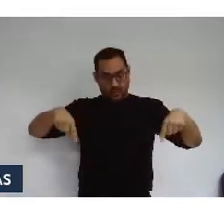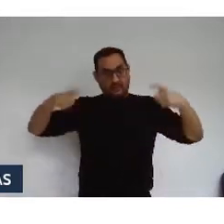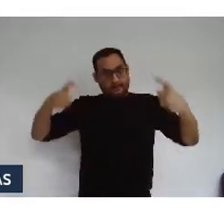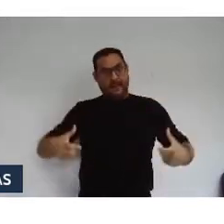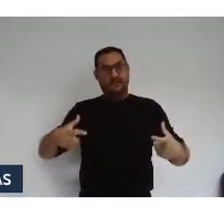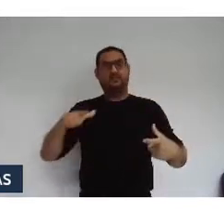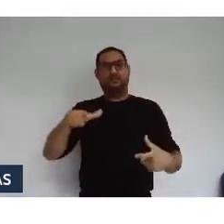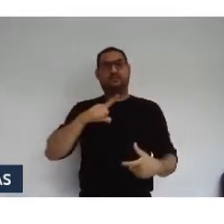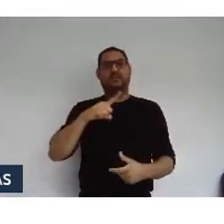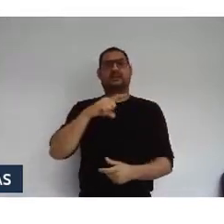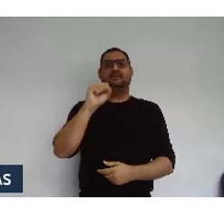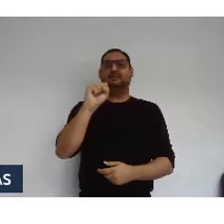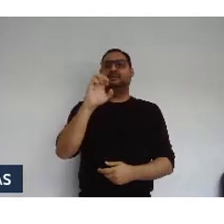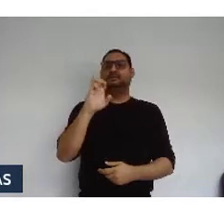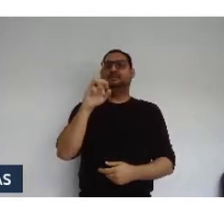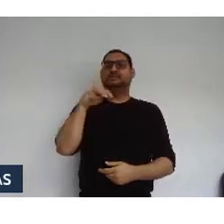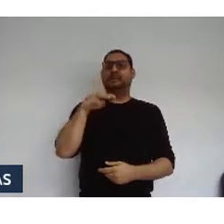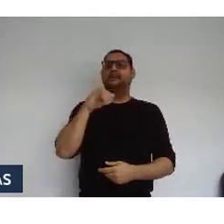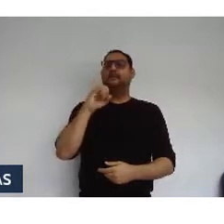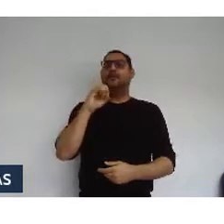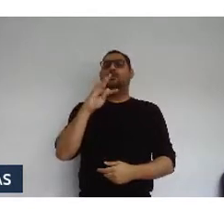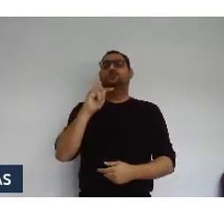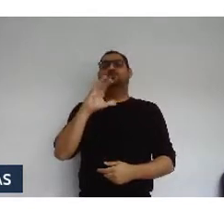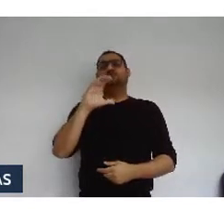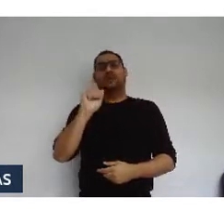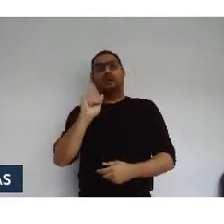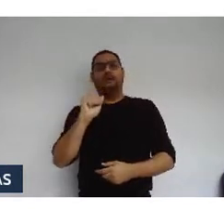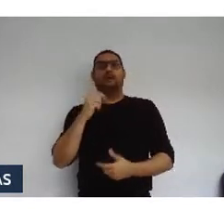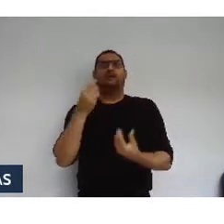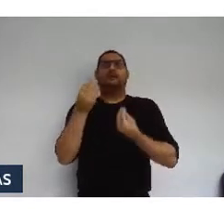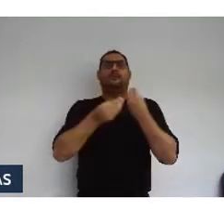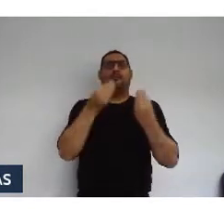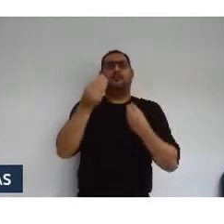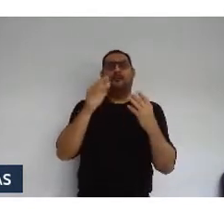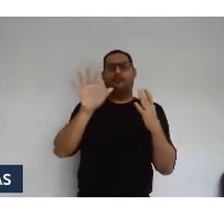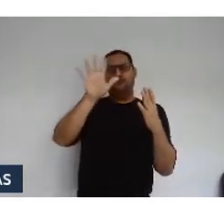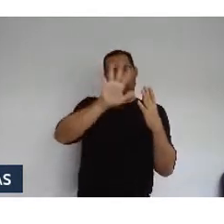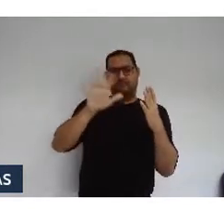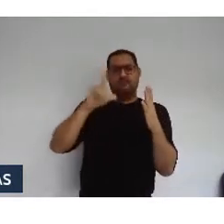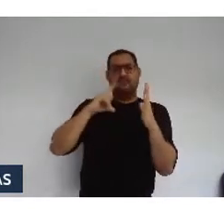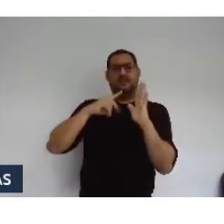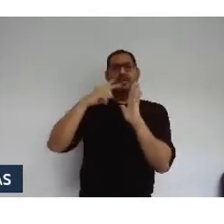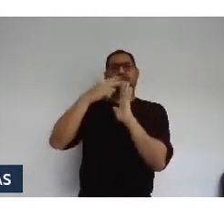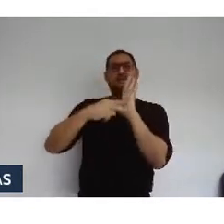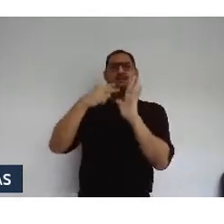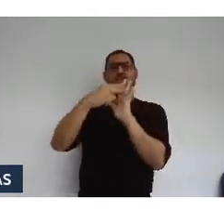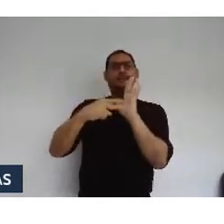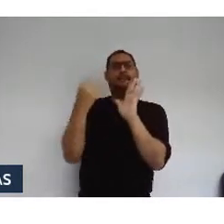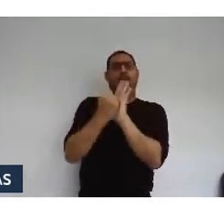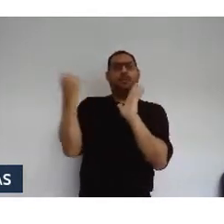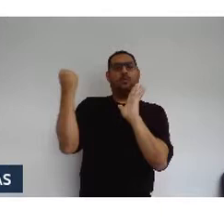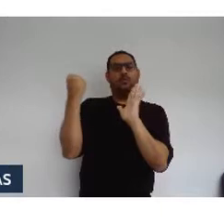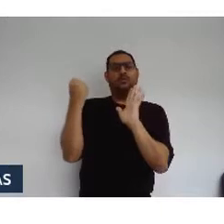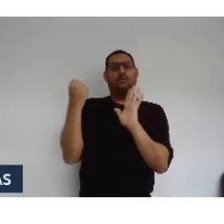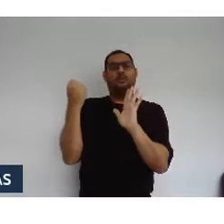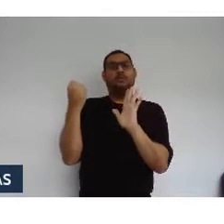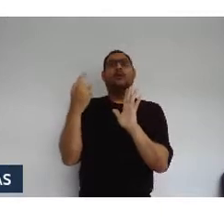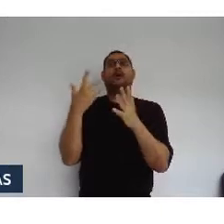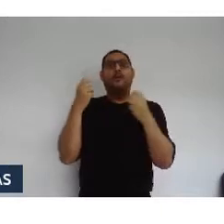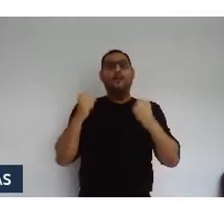interessante, vendo o espaço semiotizado como lugar no qual as pessoas vivem